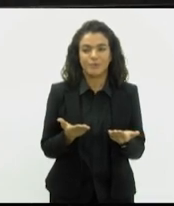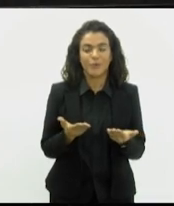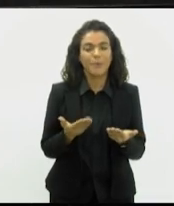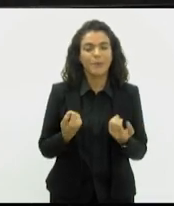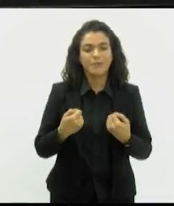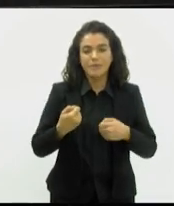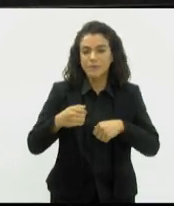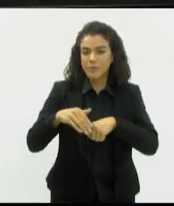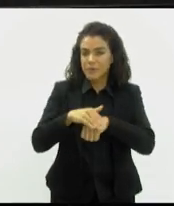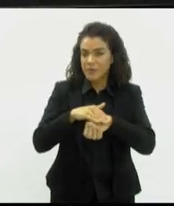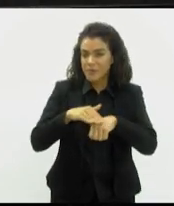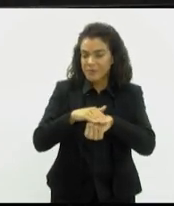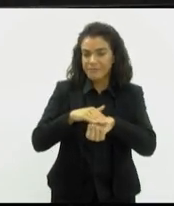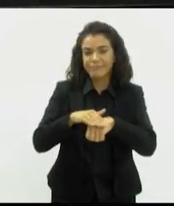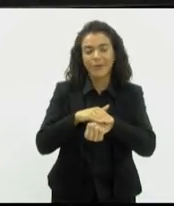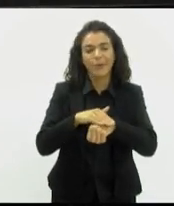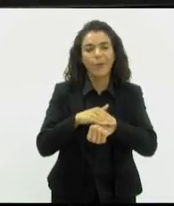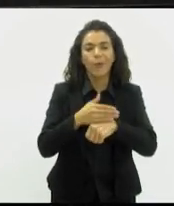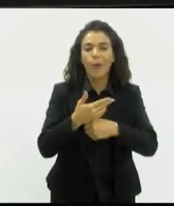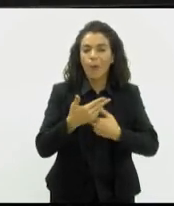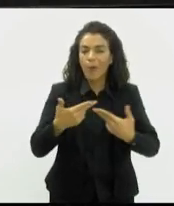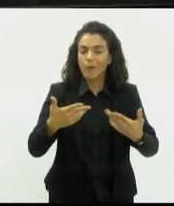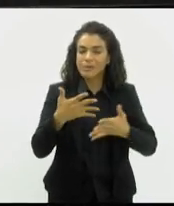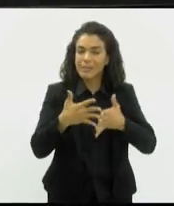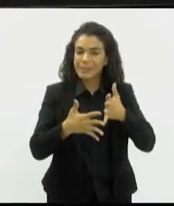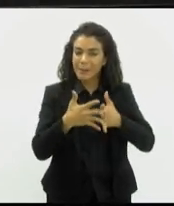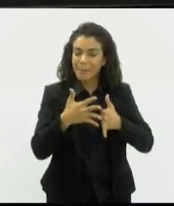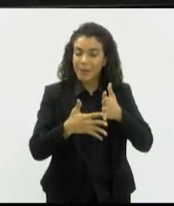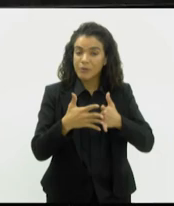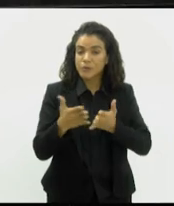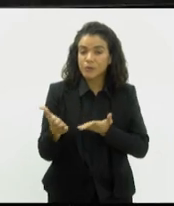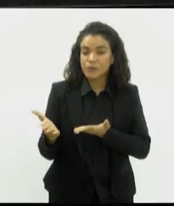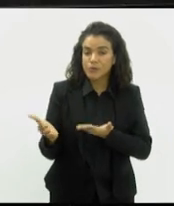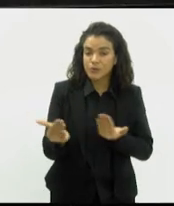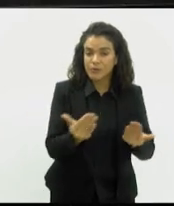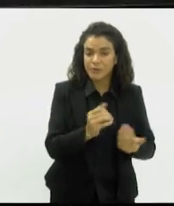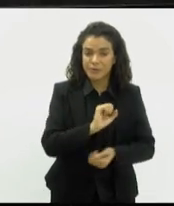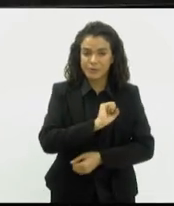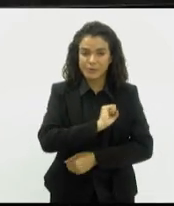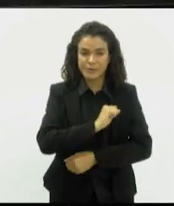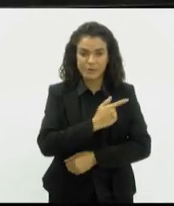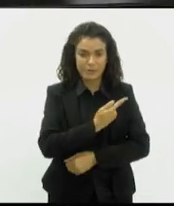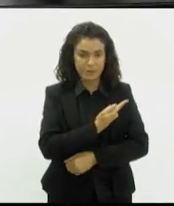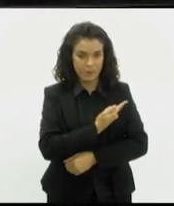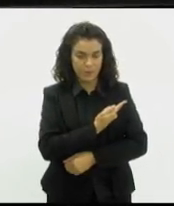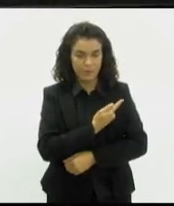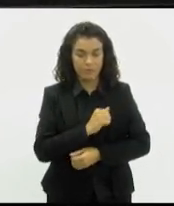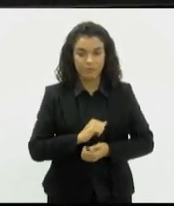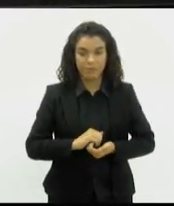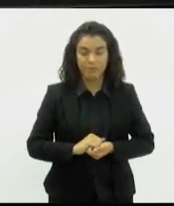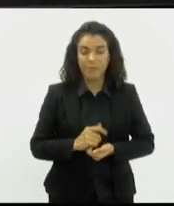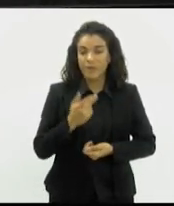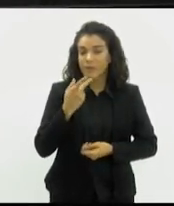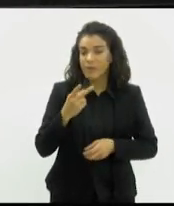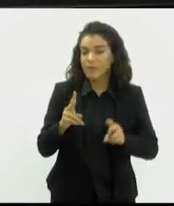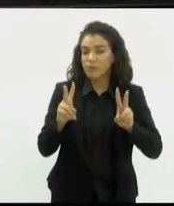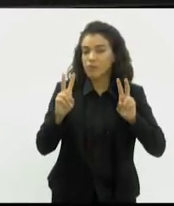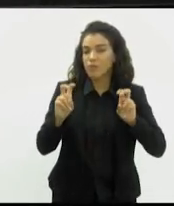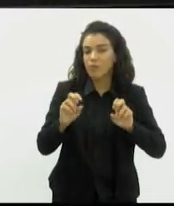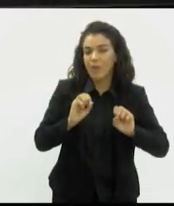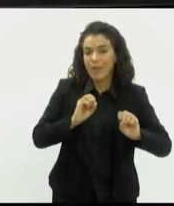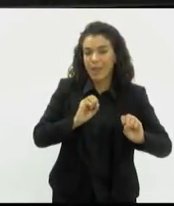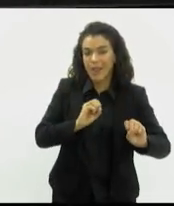afeta diretamente a vida dos jovens de São Gonçalo. Quero falar sobre a